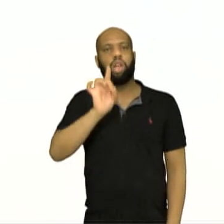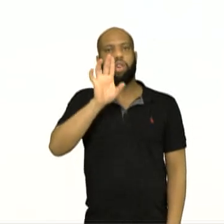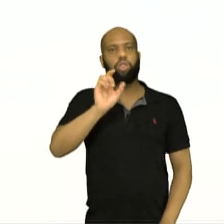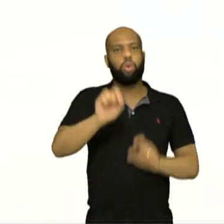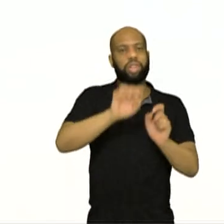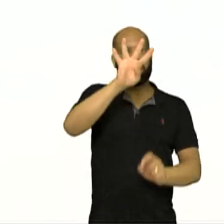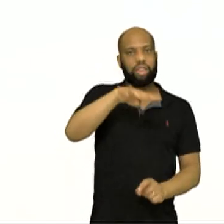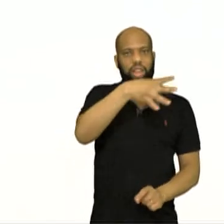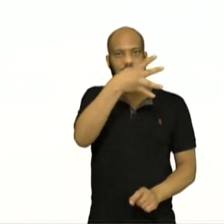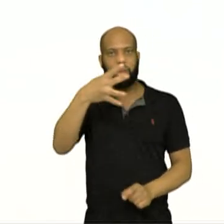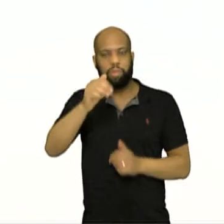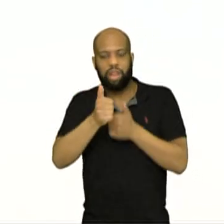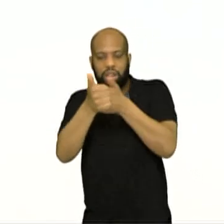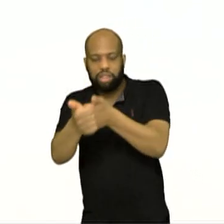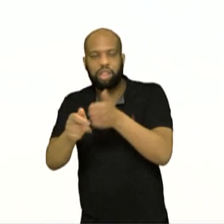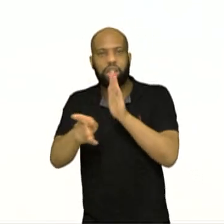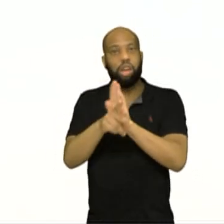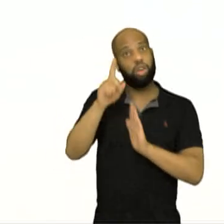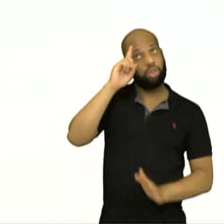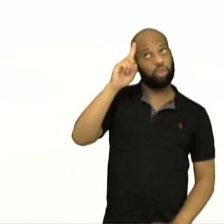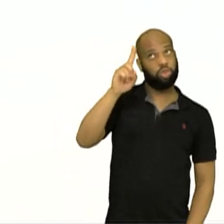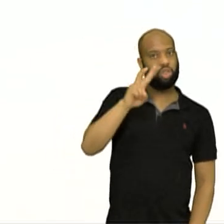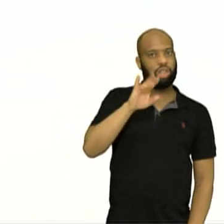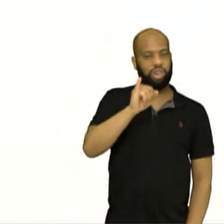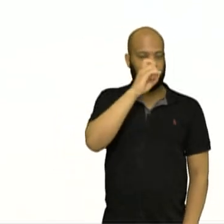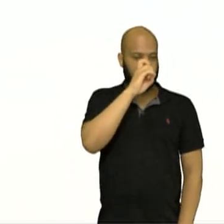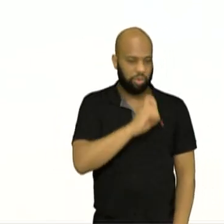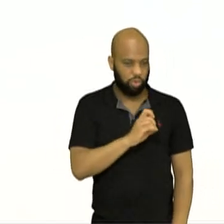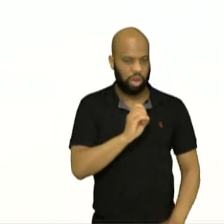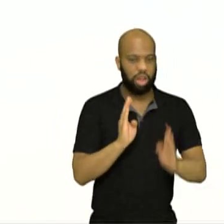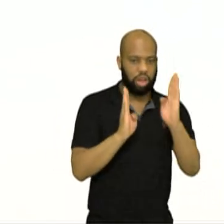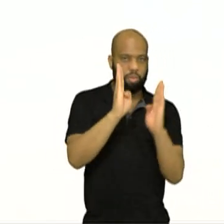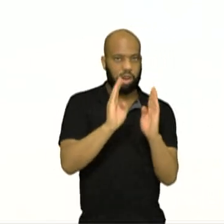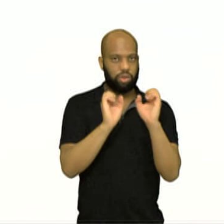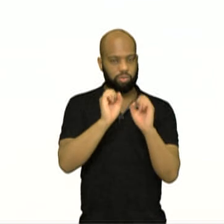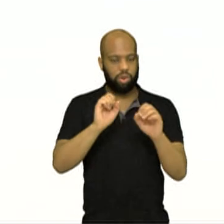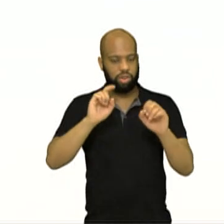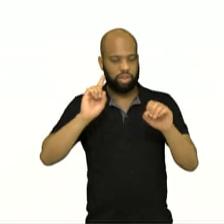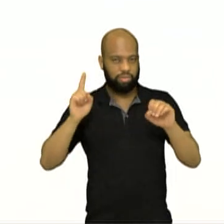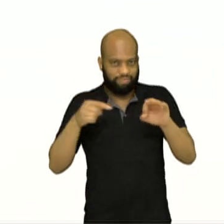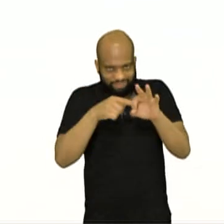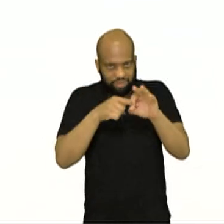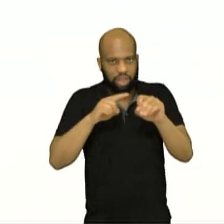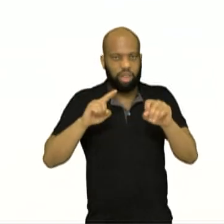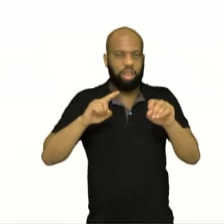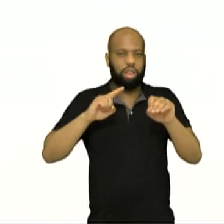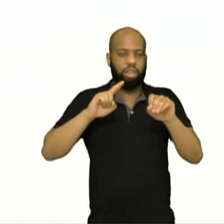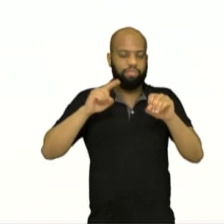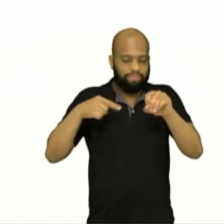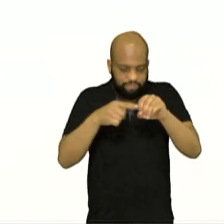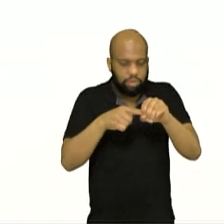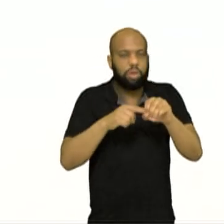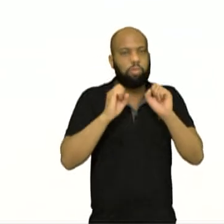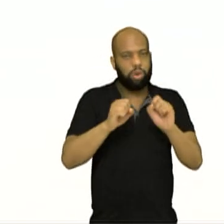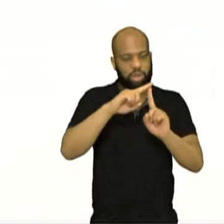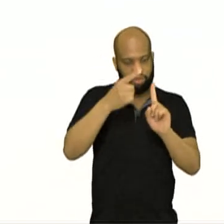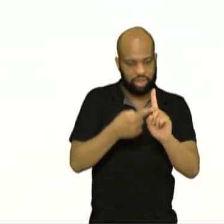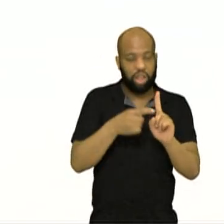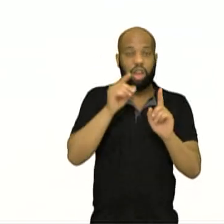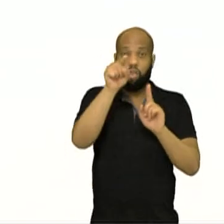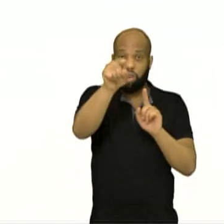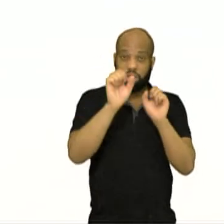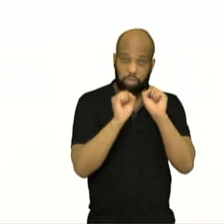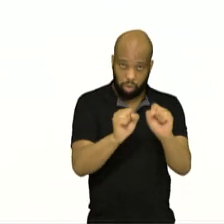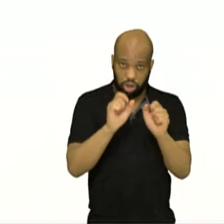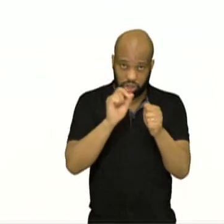tabelinha. Tabelinha lá, daquela tabelinha do ciclo menstrual que eu mostrei para vocês lá, aquele círculo, né? Elabore uma lista de